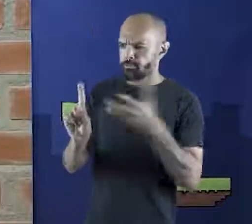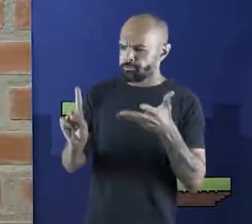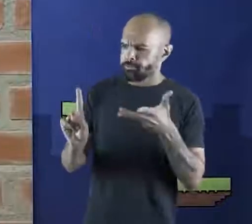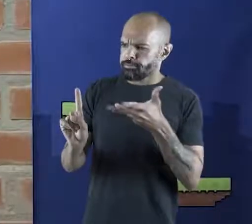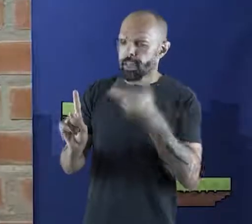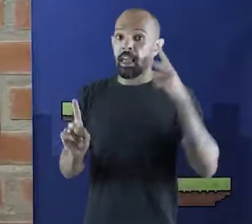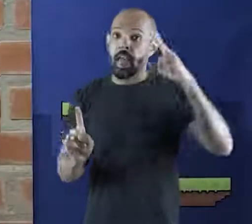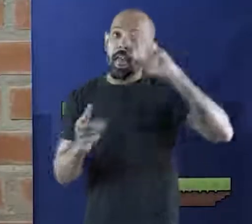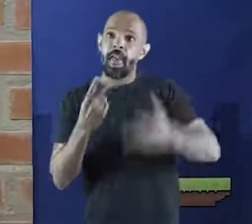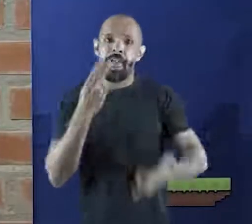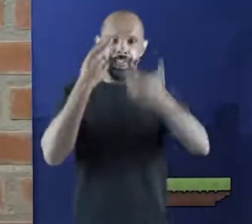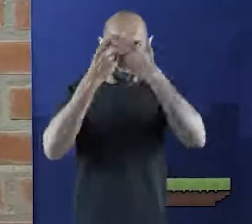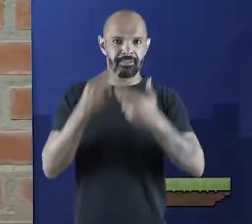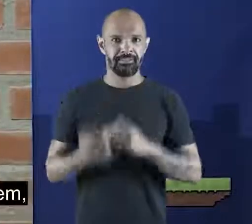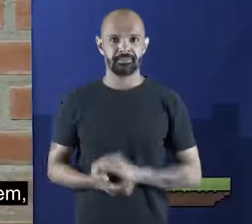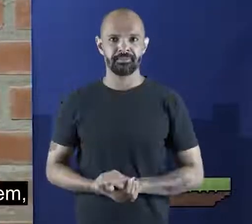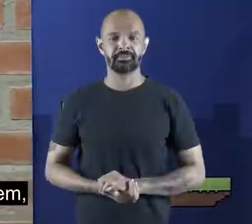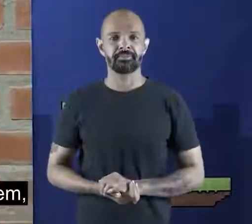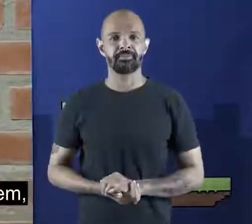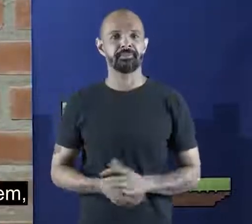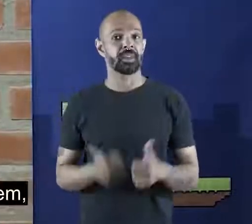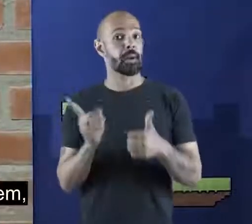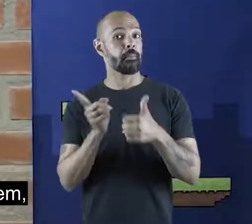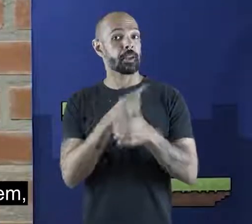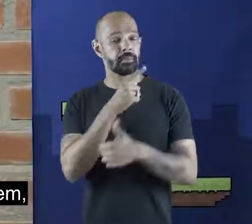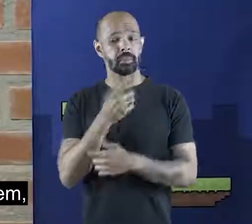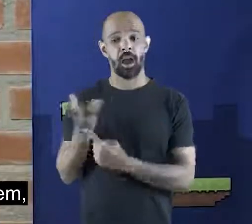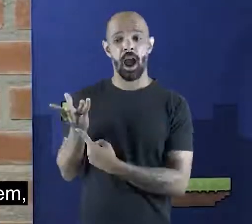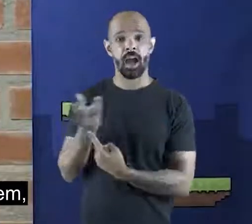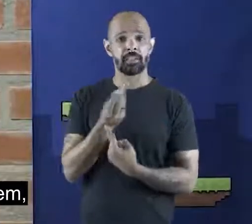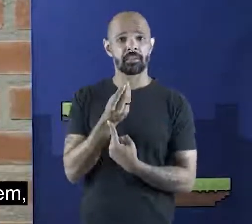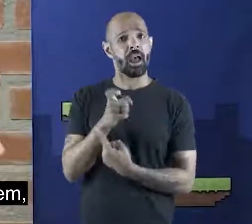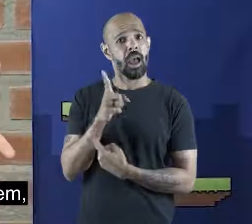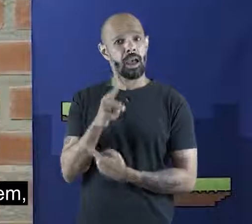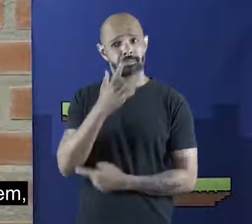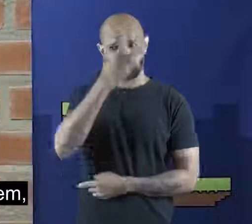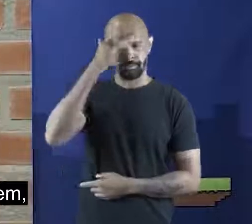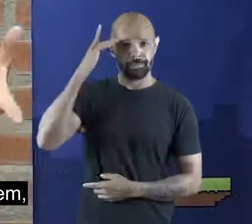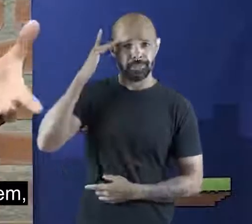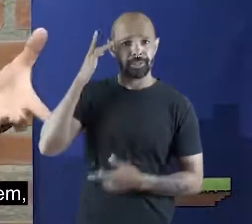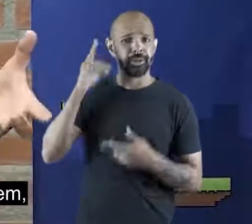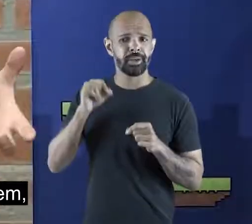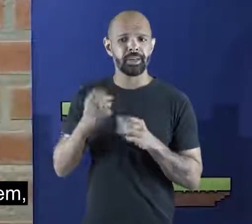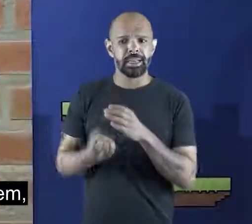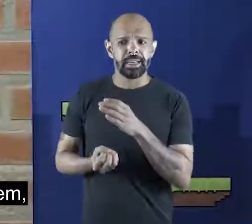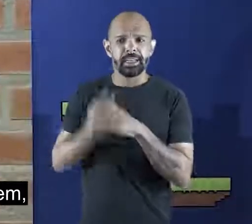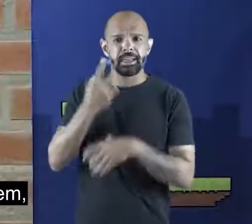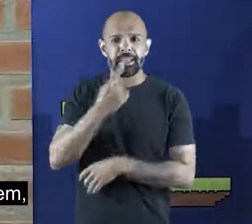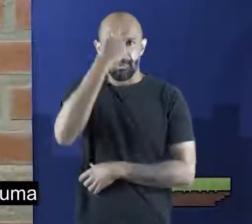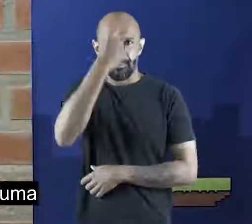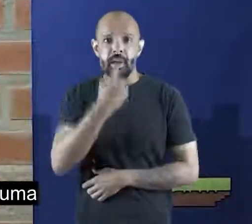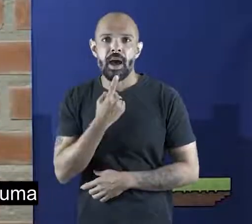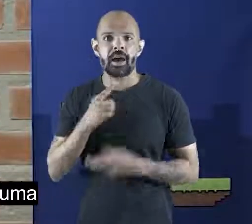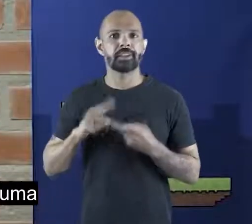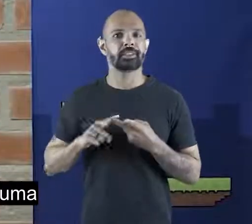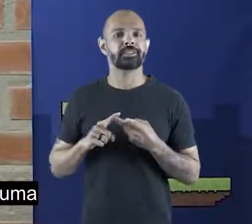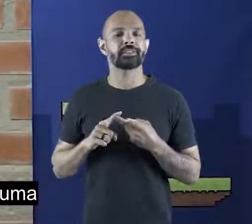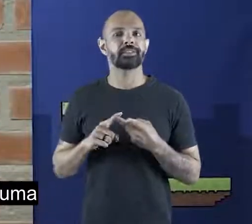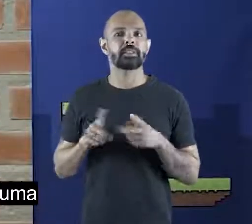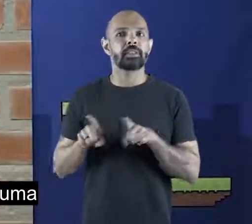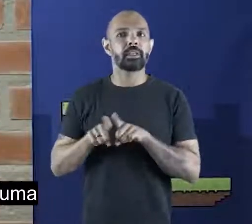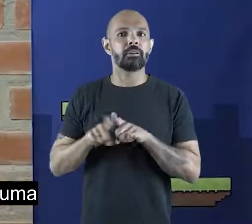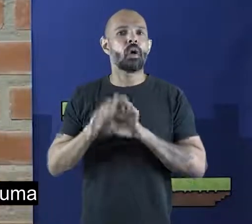que você lembra até hoje, né? Primeiramente, o artista é aquele cara que cria a imagem, cria